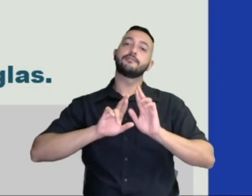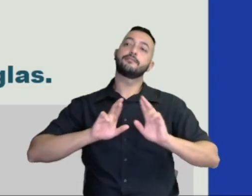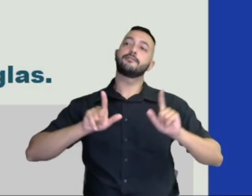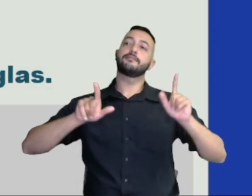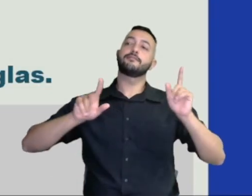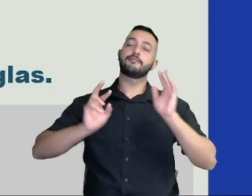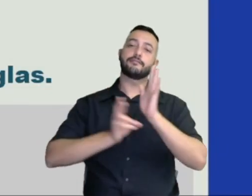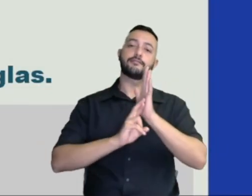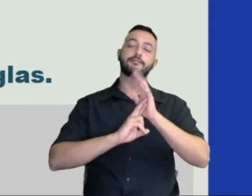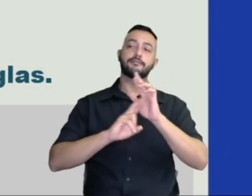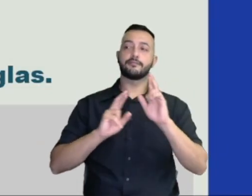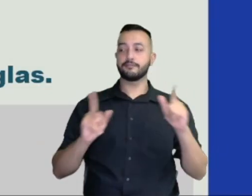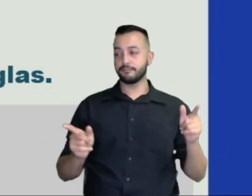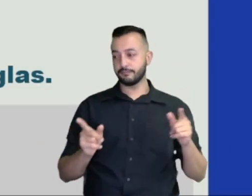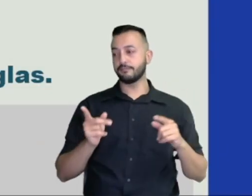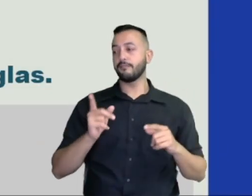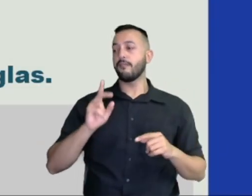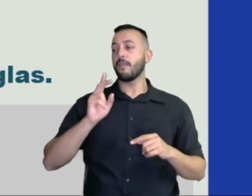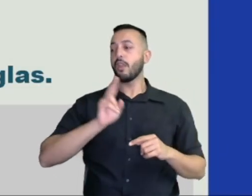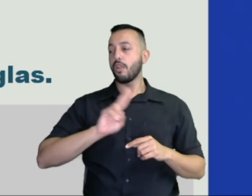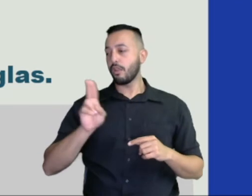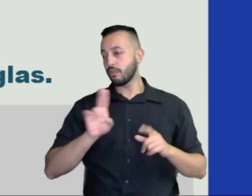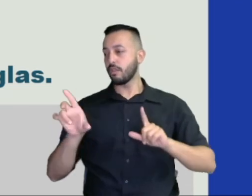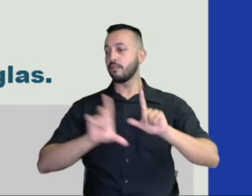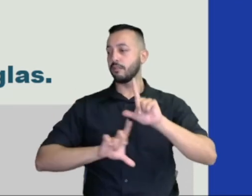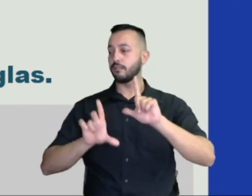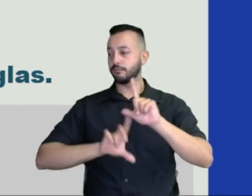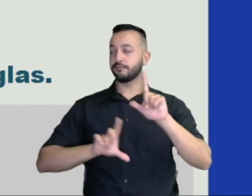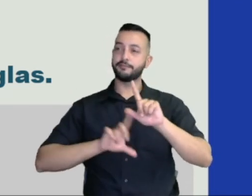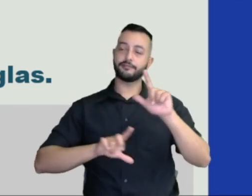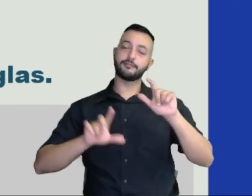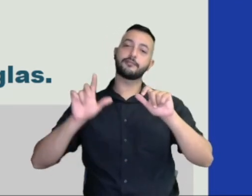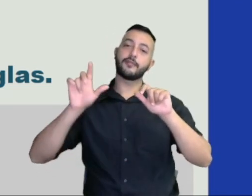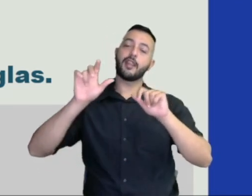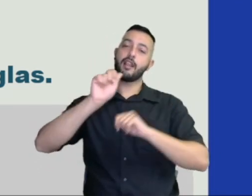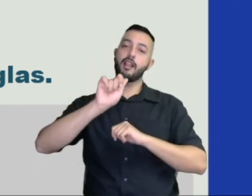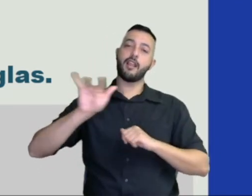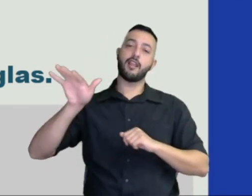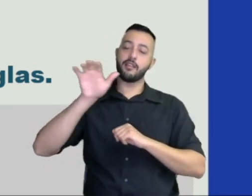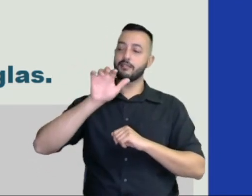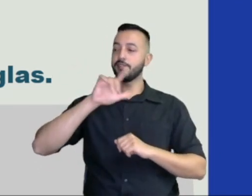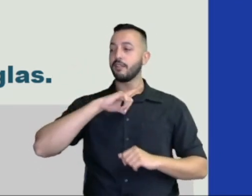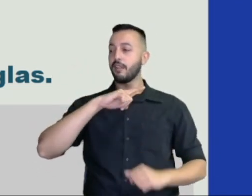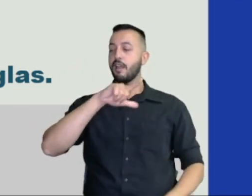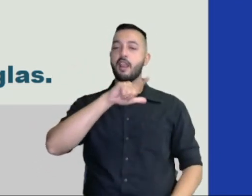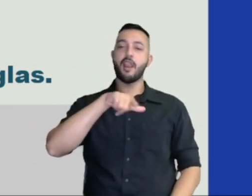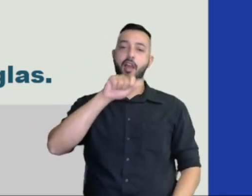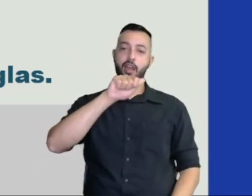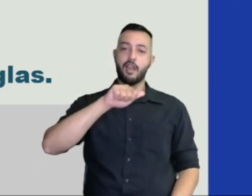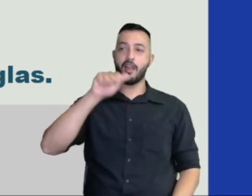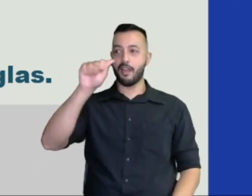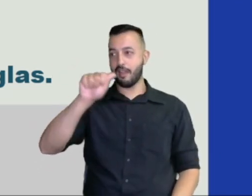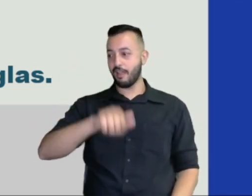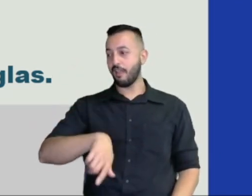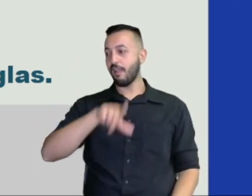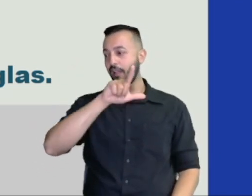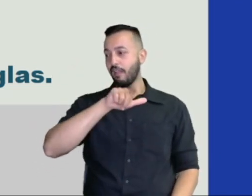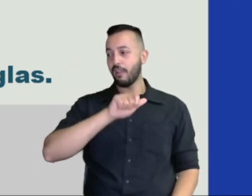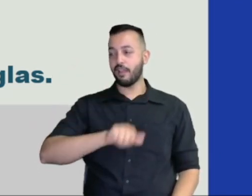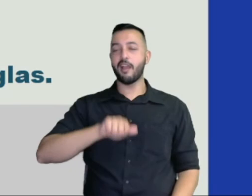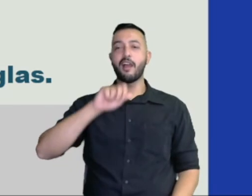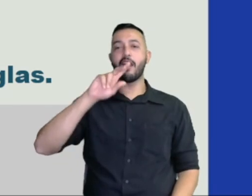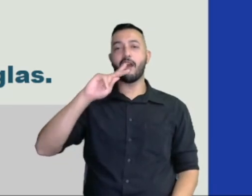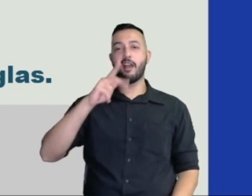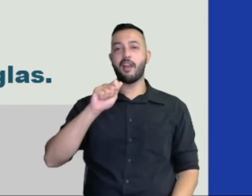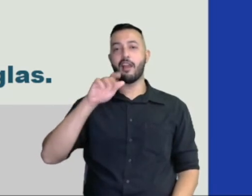acontece. Nome das letras do alfabeto, aí a gente tem la A e la H, quando a gente vai falar do nome